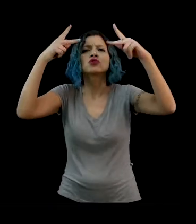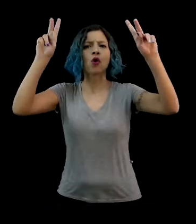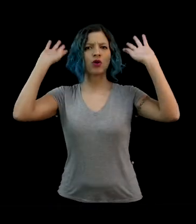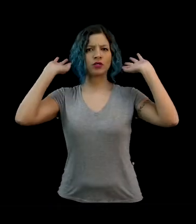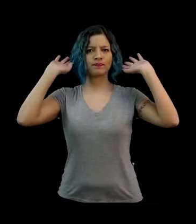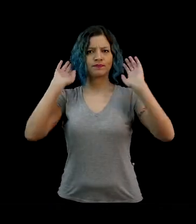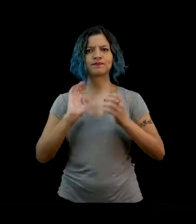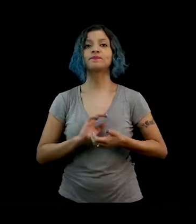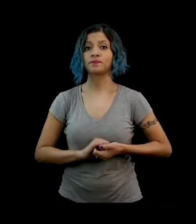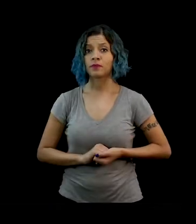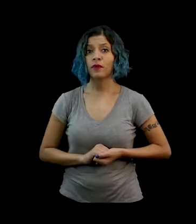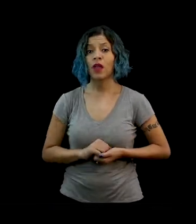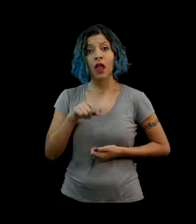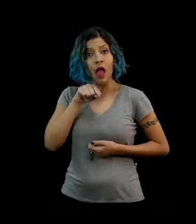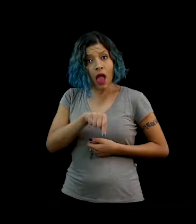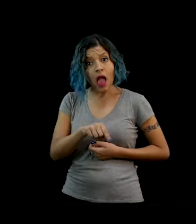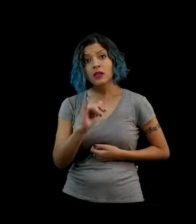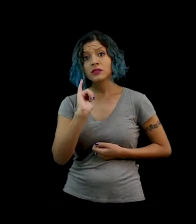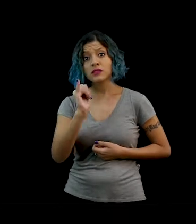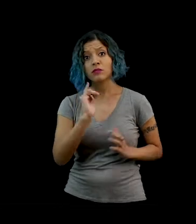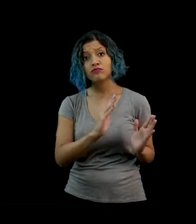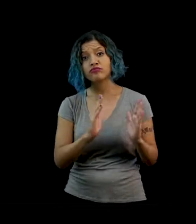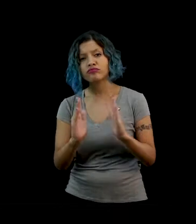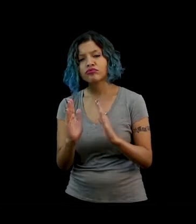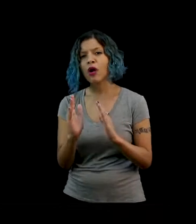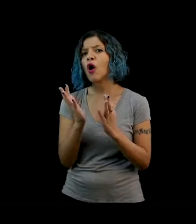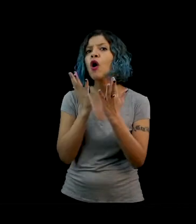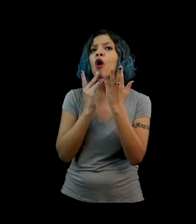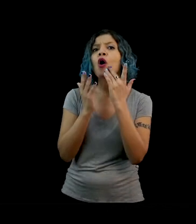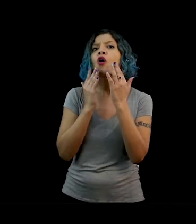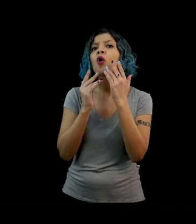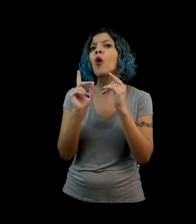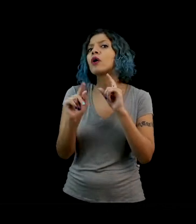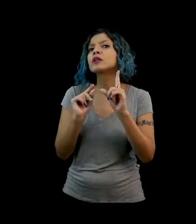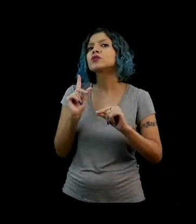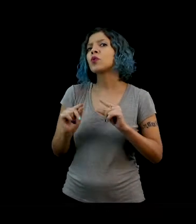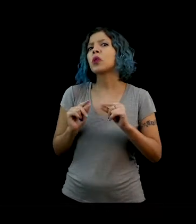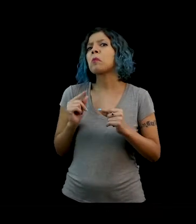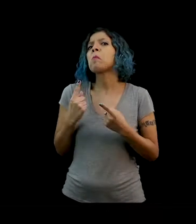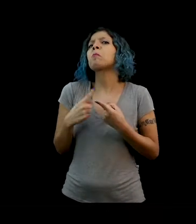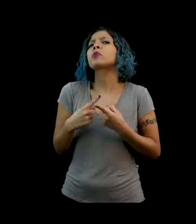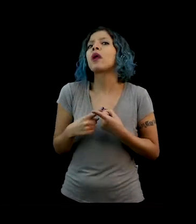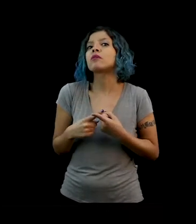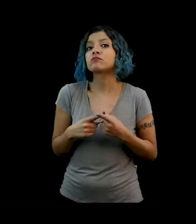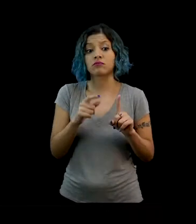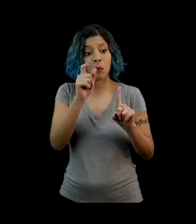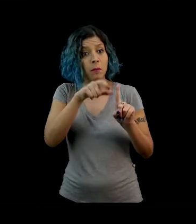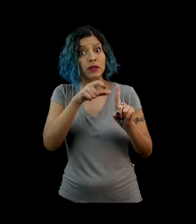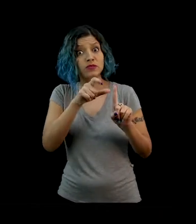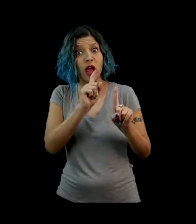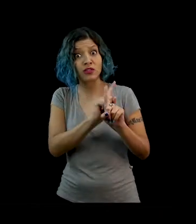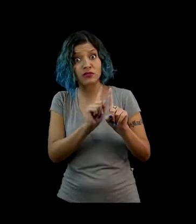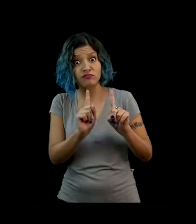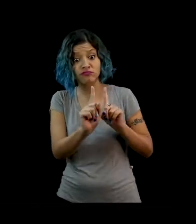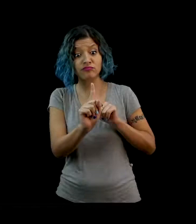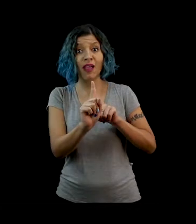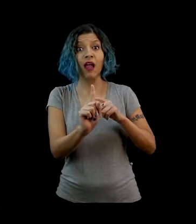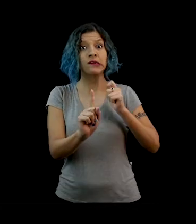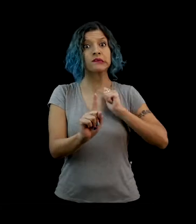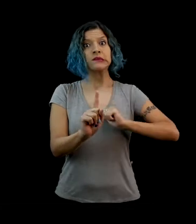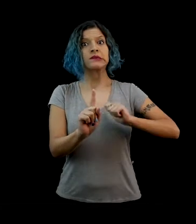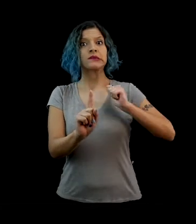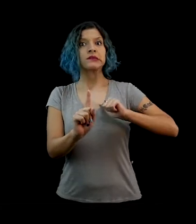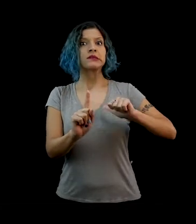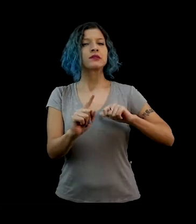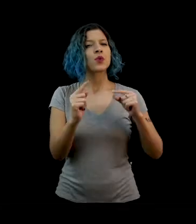narrativa eu quis usar essas cores para representar a ansiedade da personagem principal criar os cartoons a